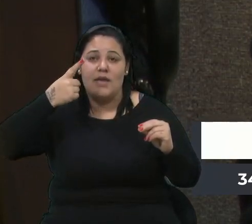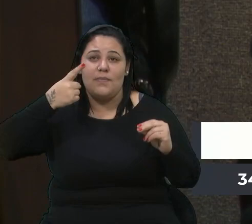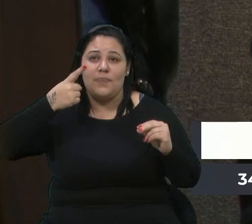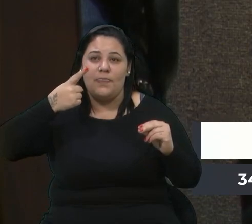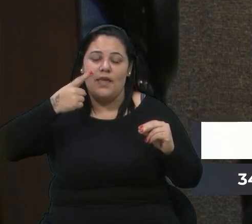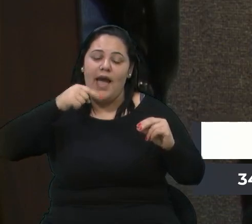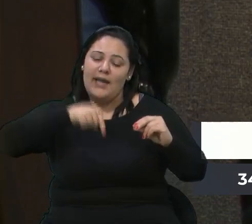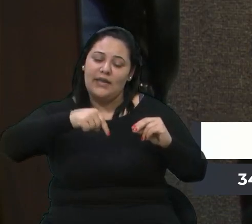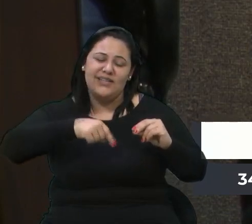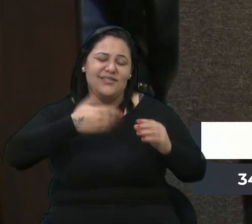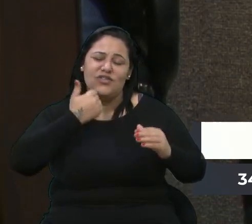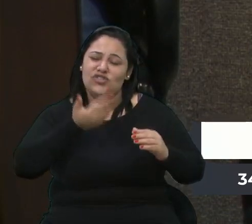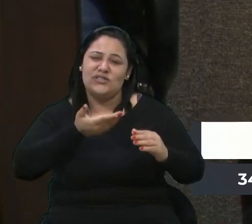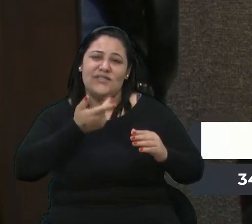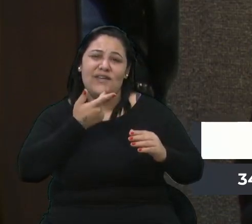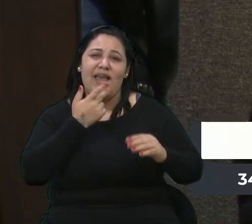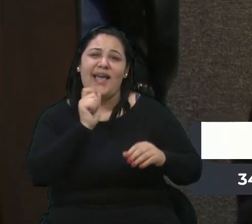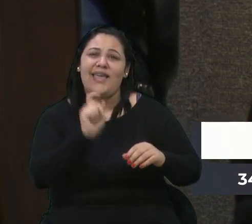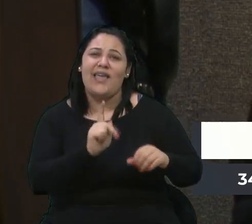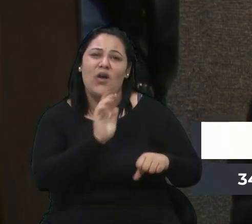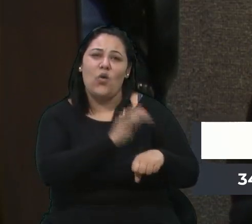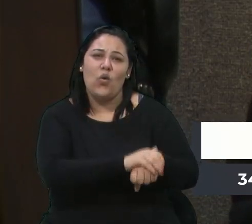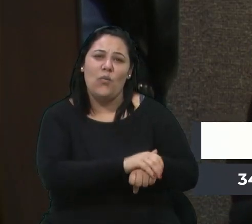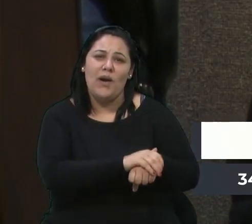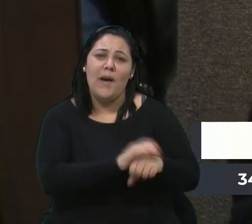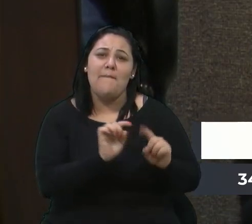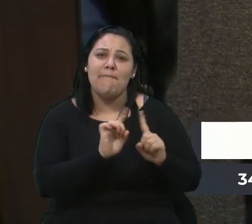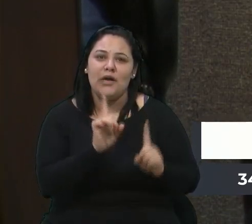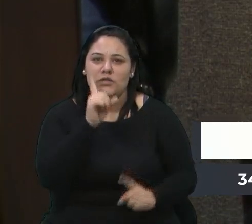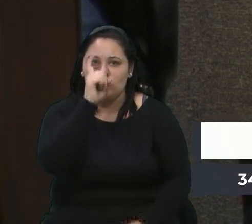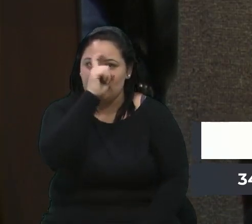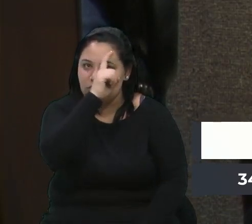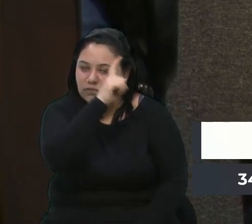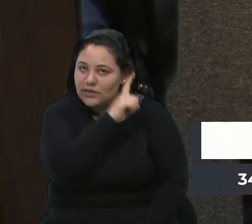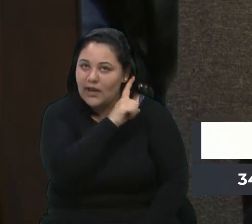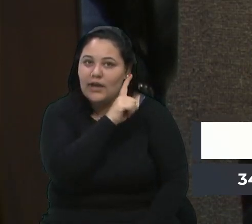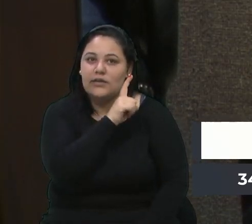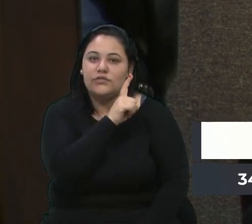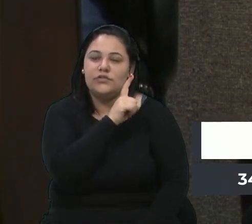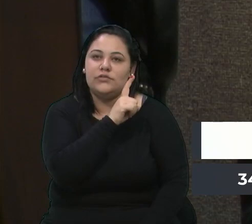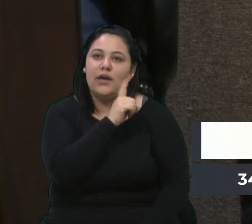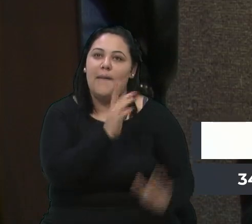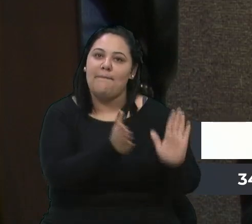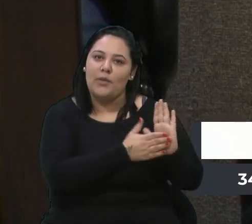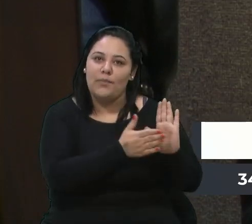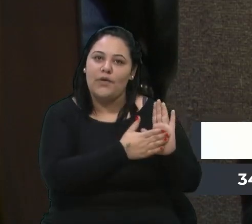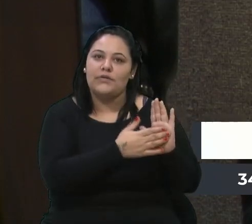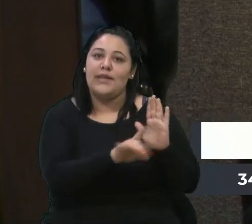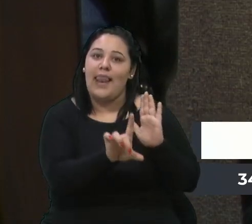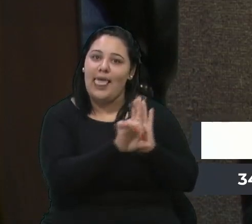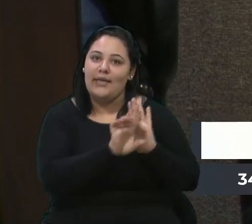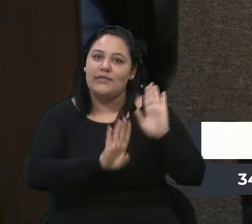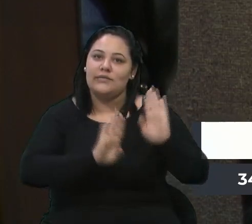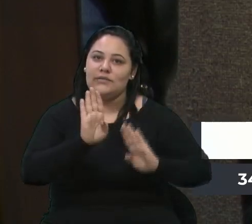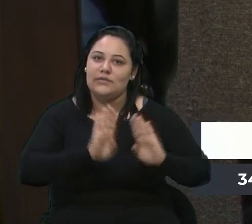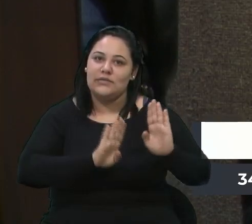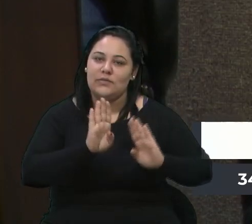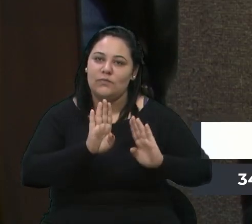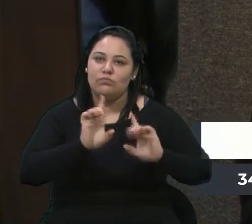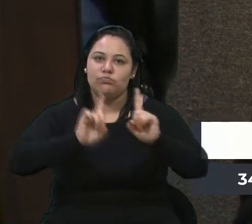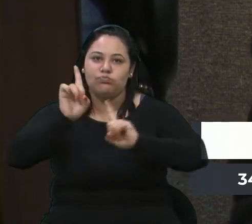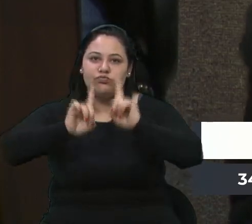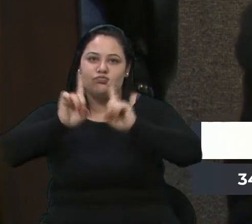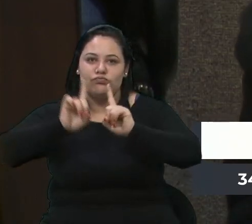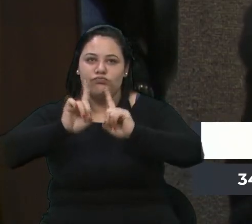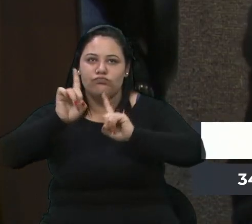culpado, mas a dificuldade que é esta proposta da lei das licitações, com a citação de ter o preço mais baixo.